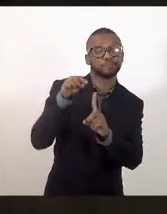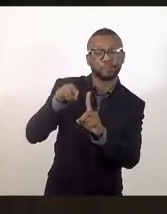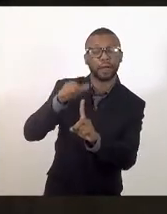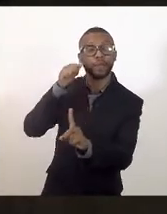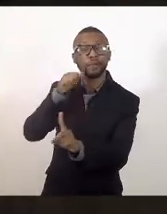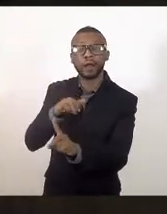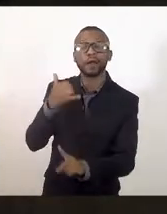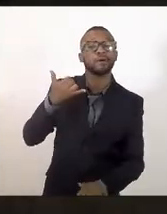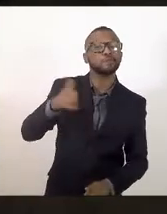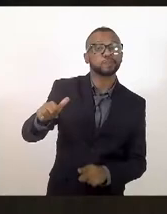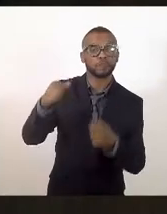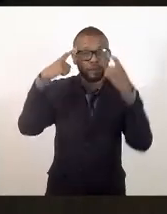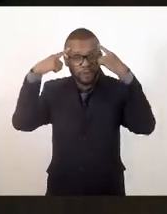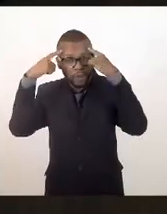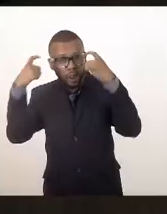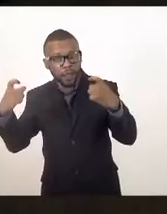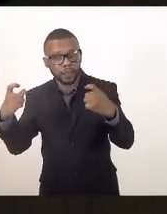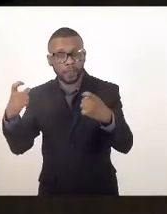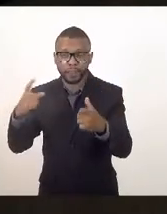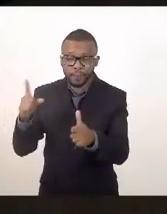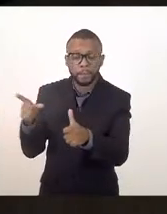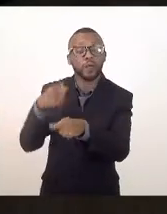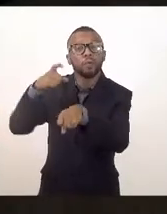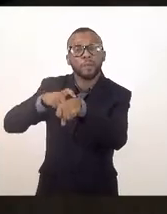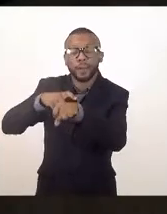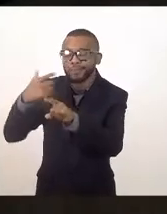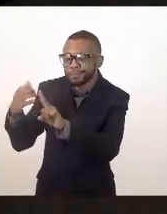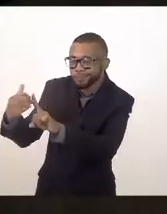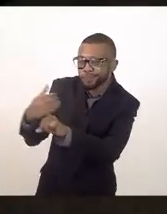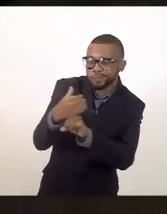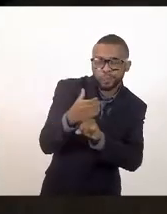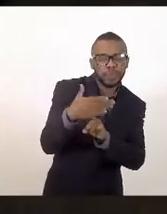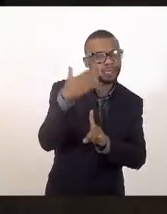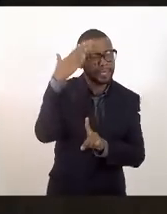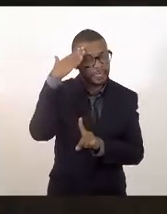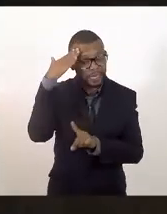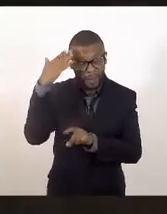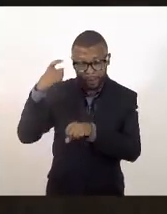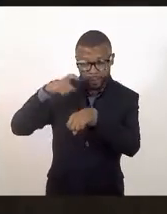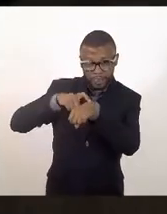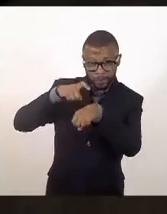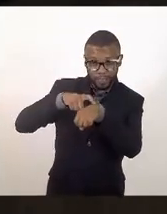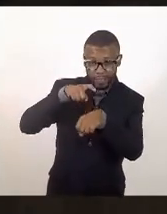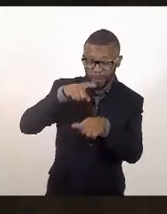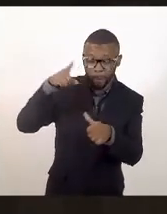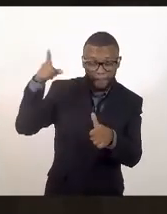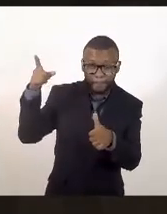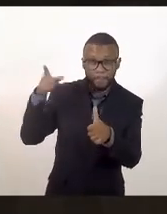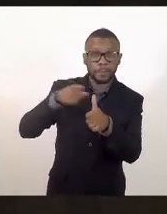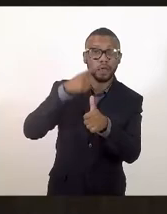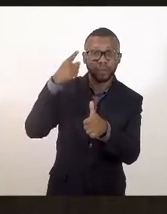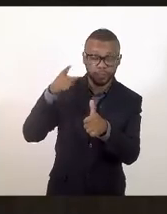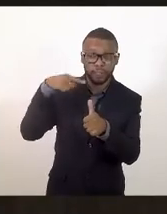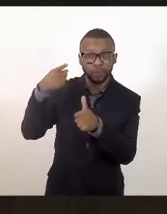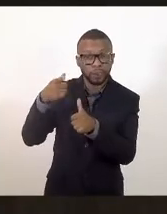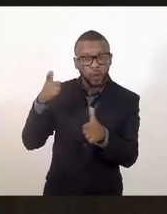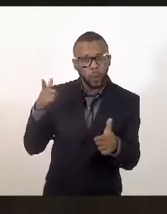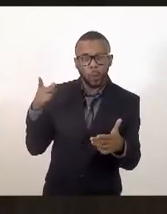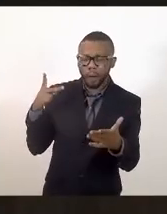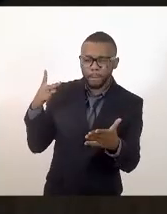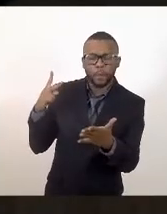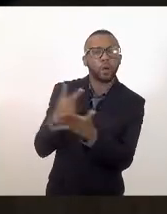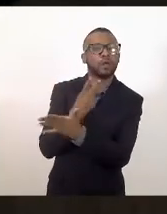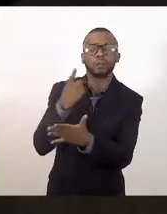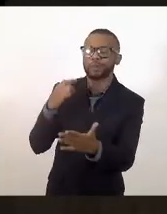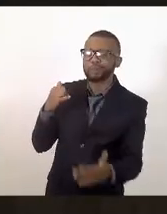nesse primeiro momento, porque a gente sabe que, normalmente, este primeiro momento, né, após a violência